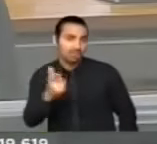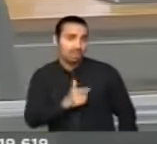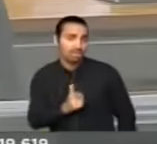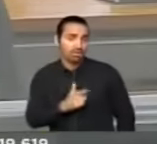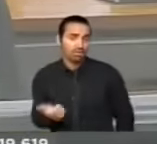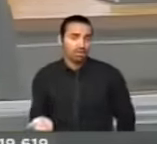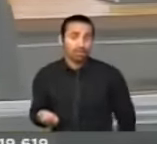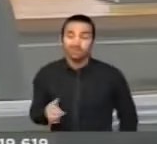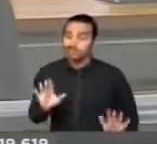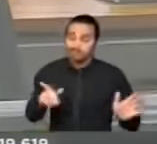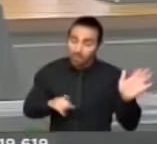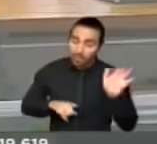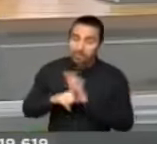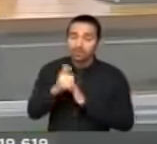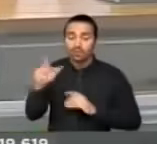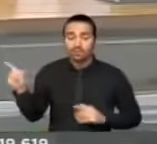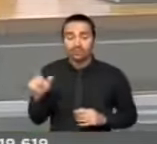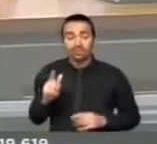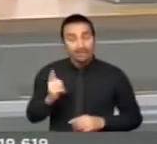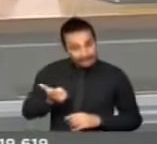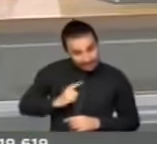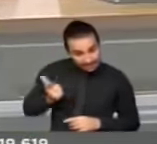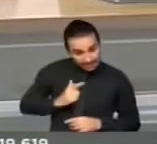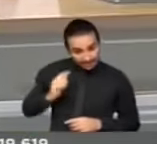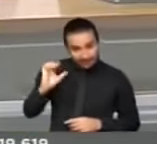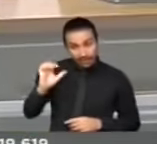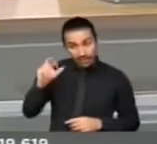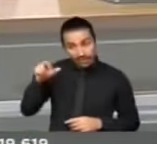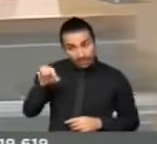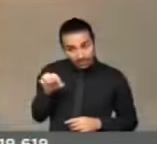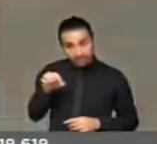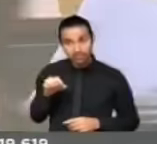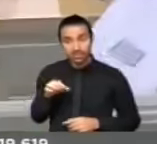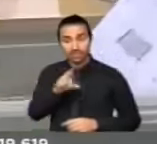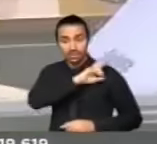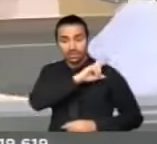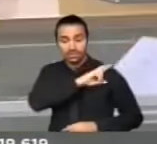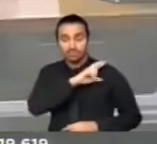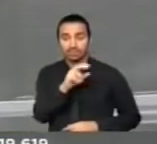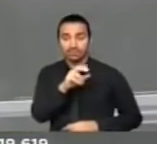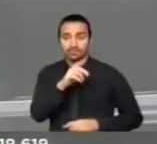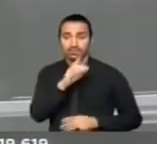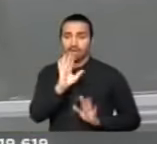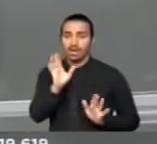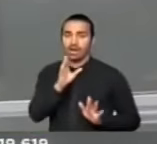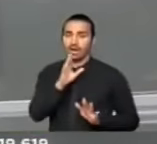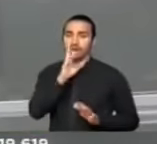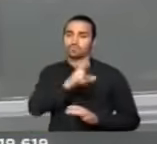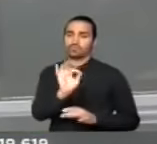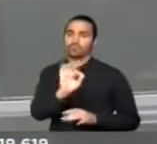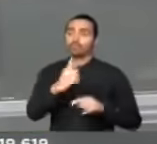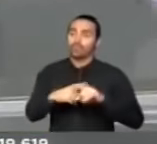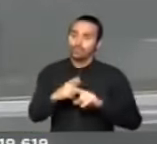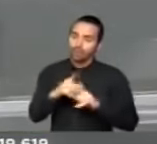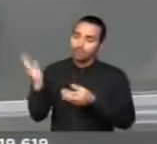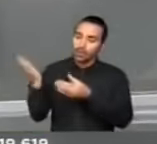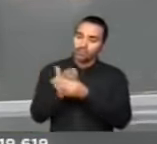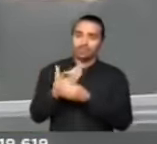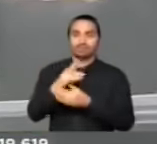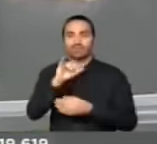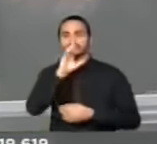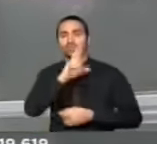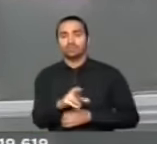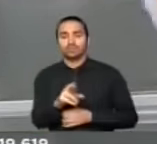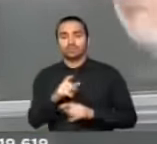existe crime de responsabilidade? E aí o ministro do STF não ia responder, porque ele vai responder nos autos. Ele não